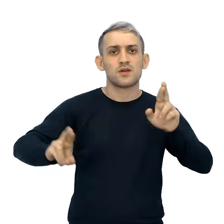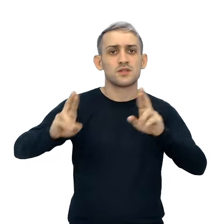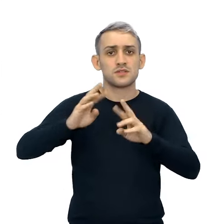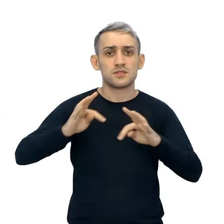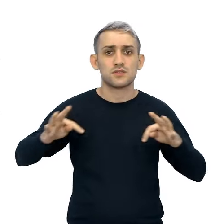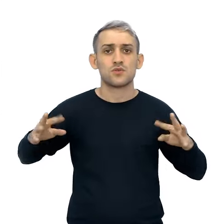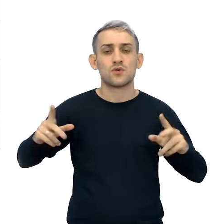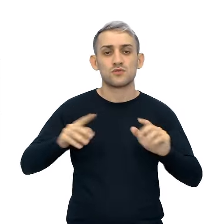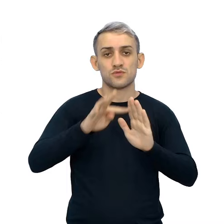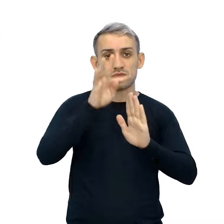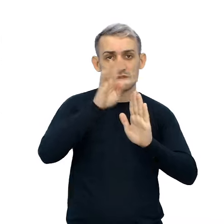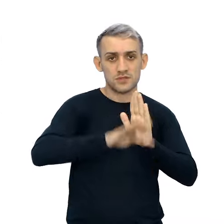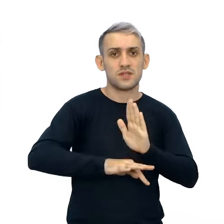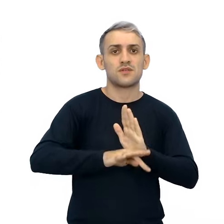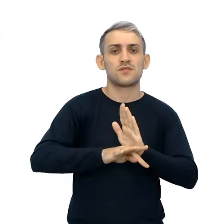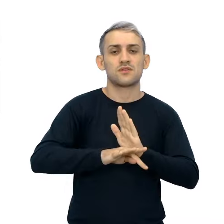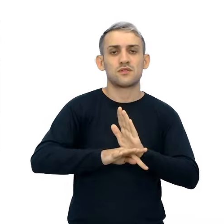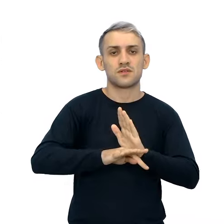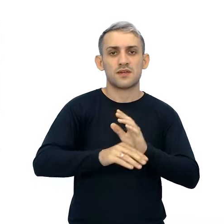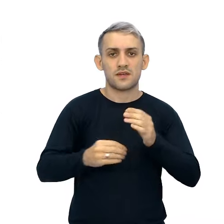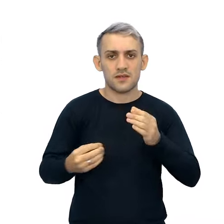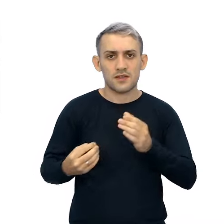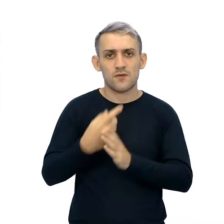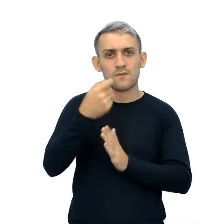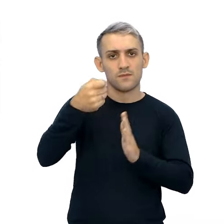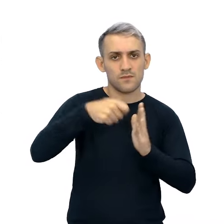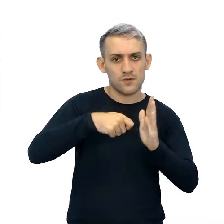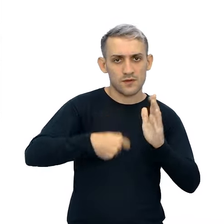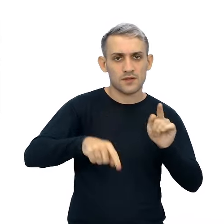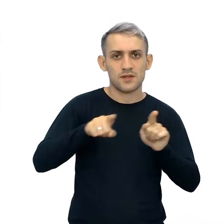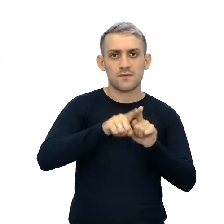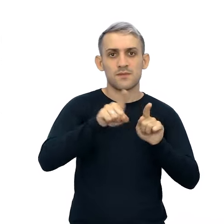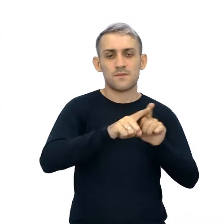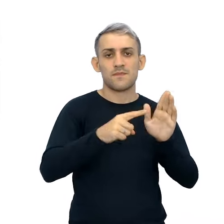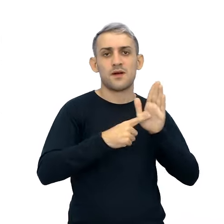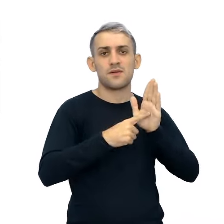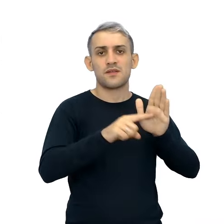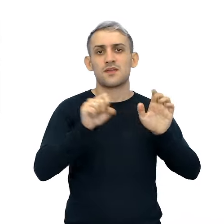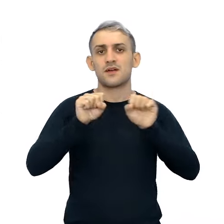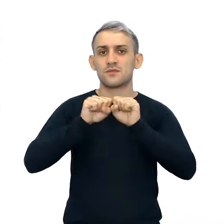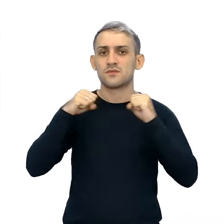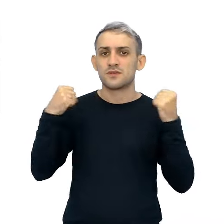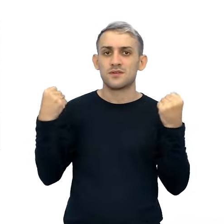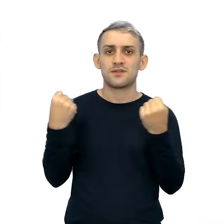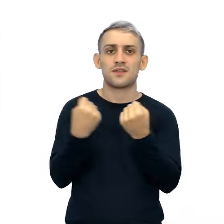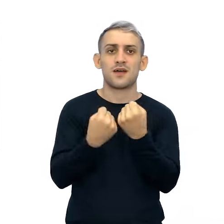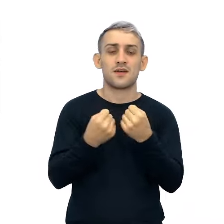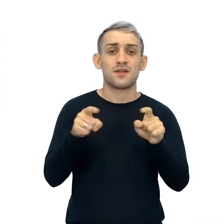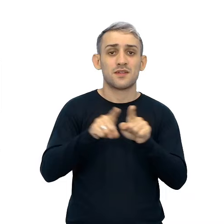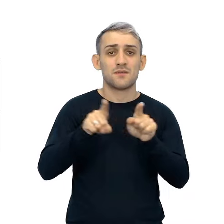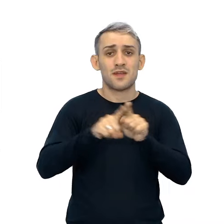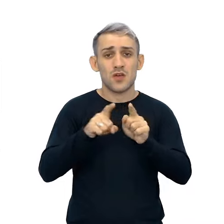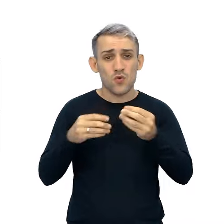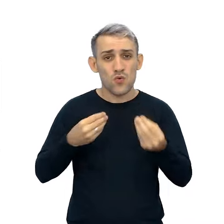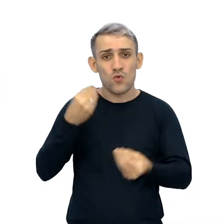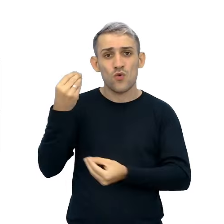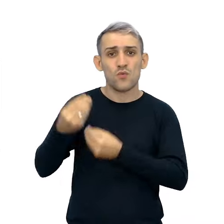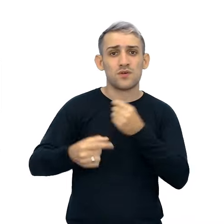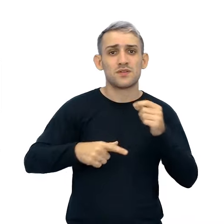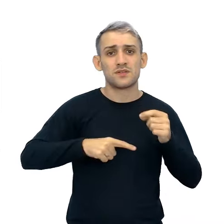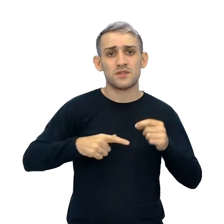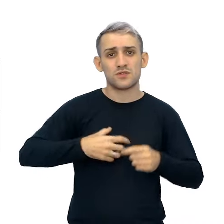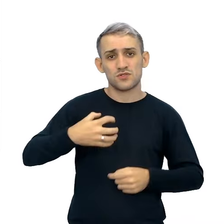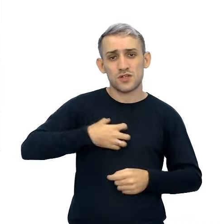todos os textos que eles produziram para a apresentação desse seminário e de que forma eles trarão a norma padrão